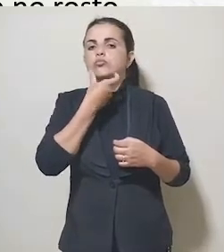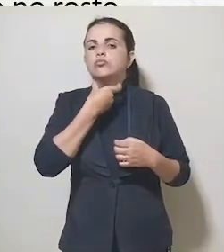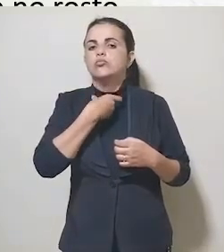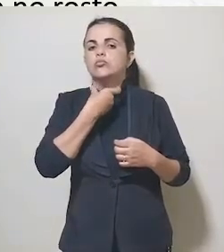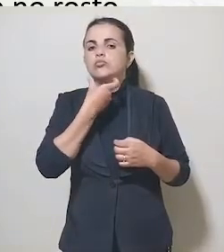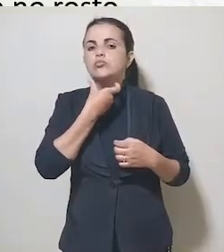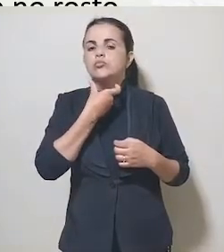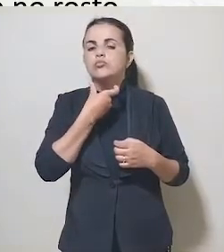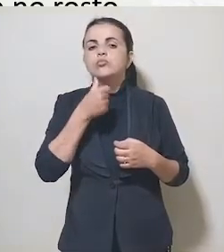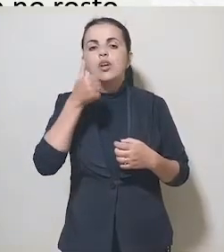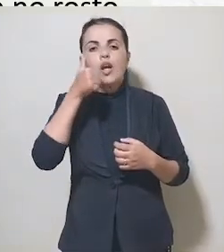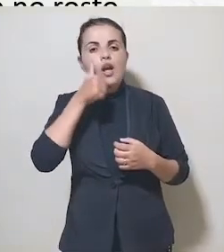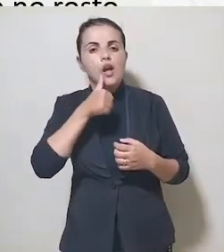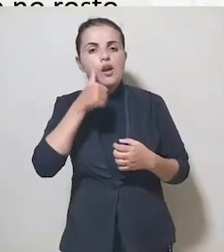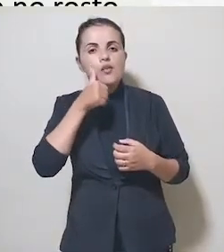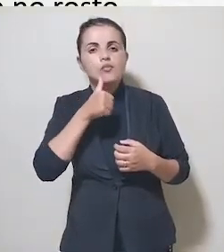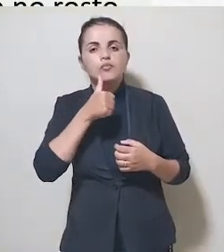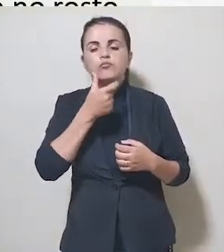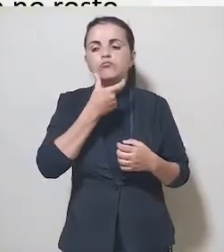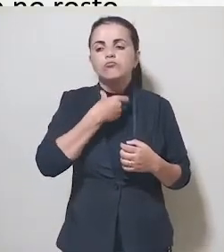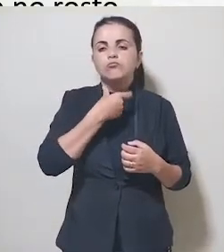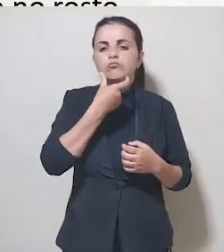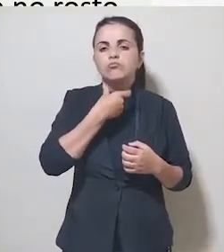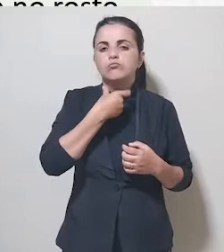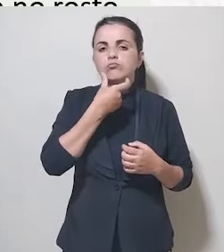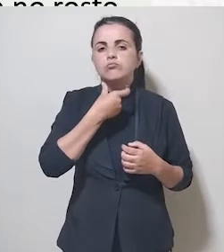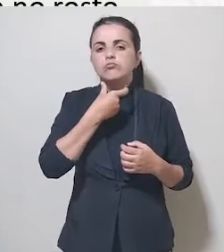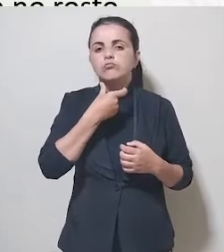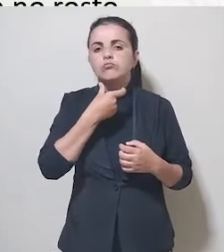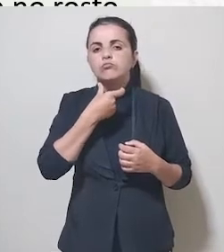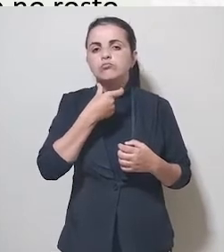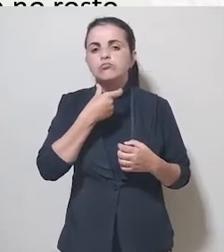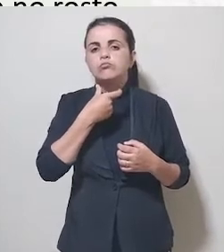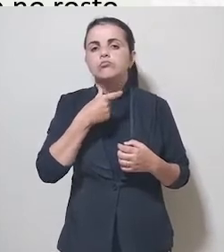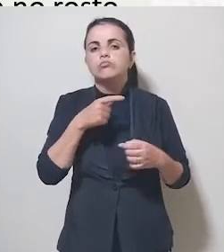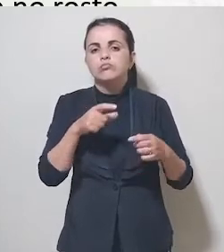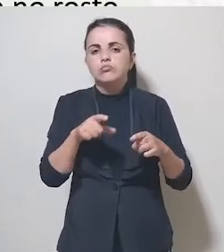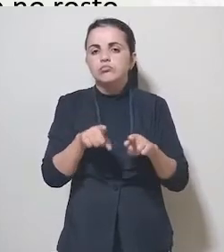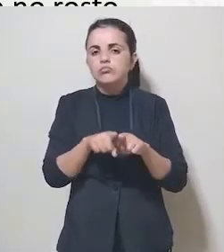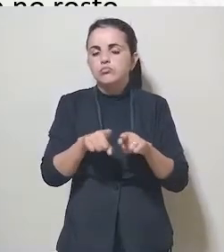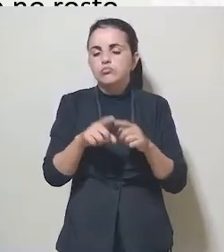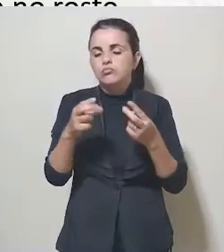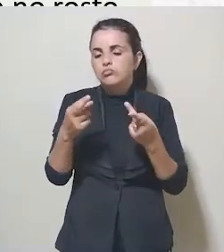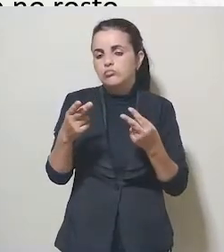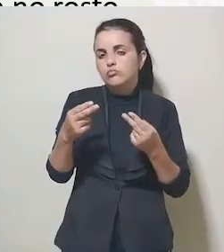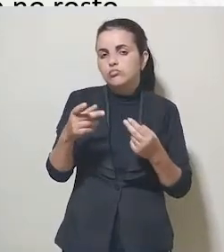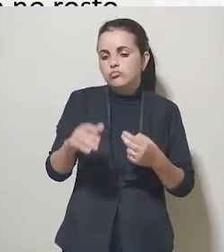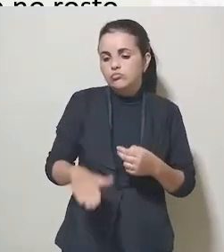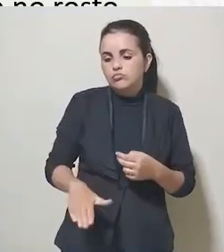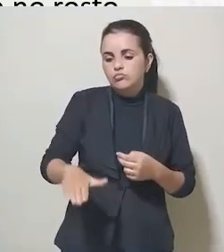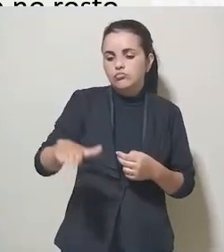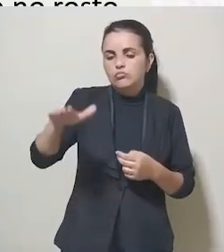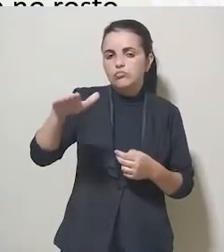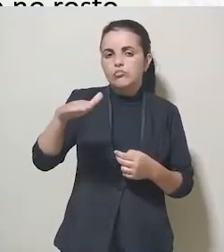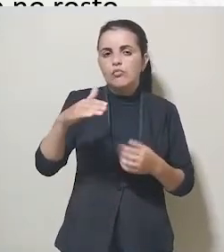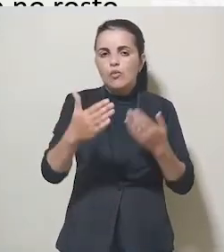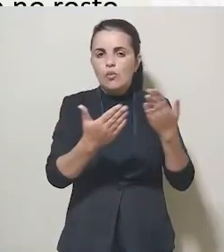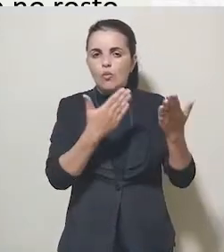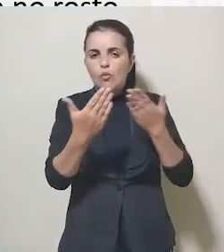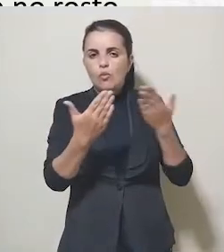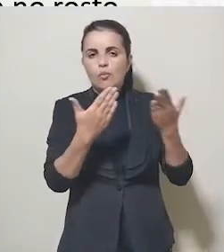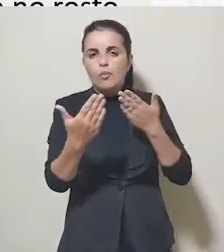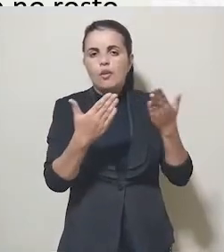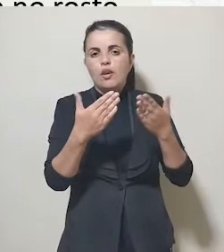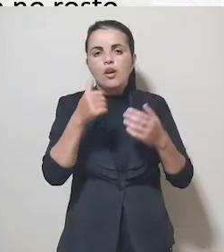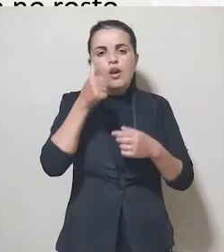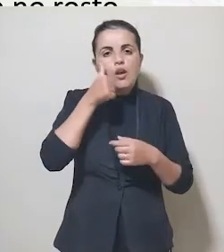e as meninas ainda assim permanecem com a voz um pouco mais aguda, como é o caso das crianças. Então, quando compara uma